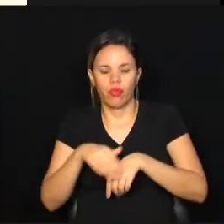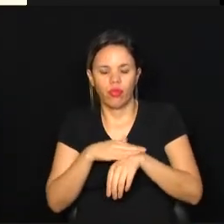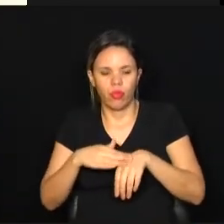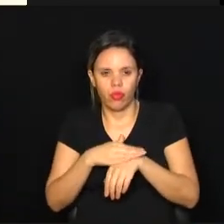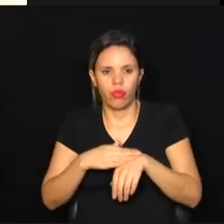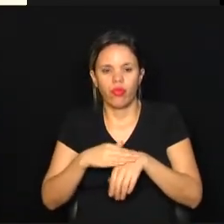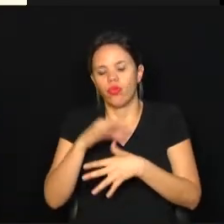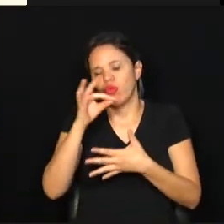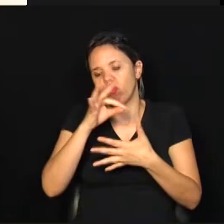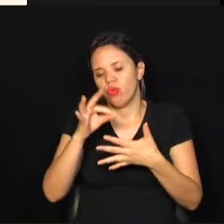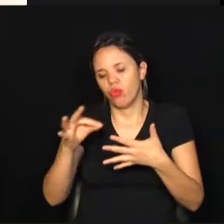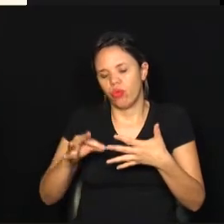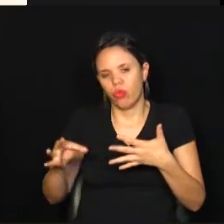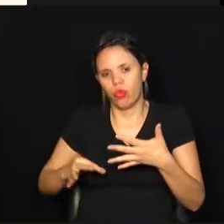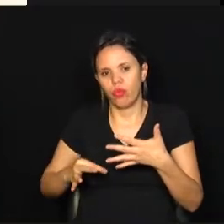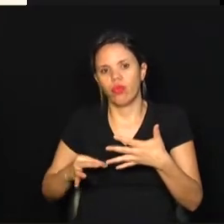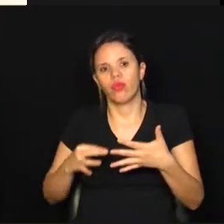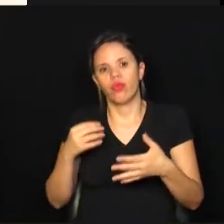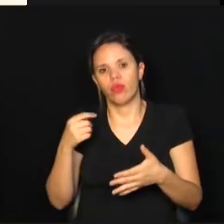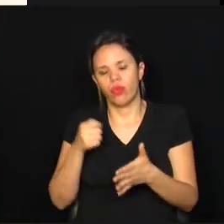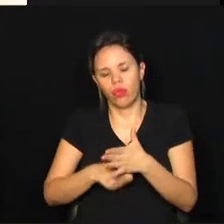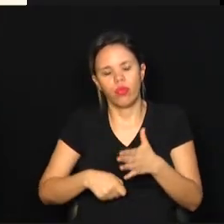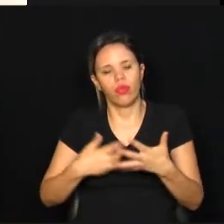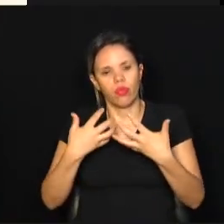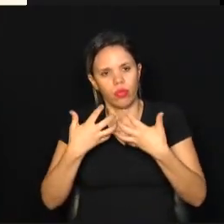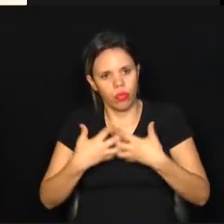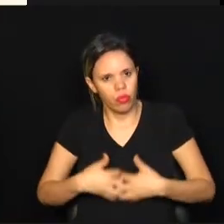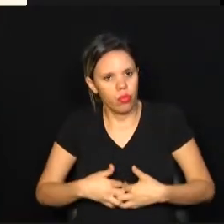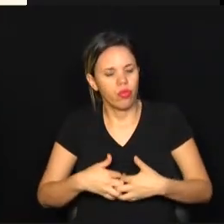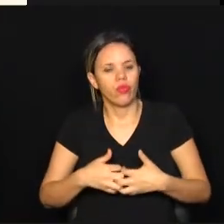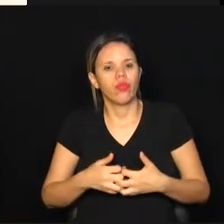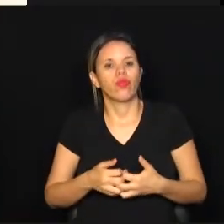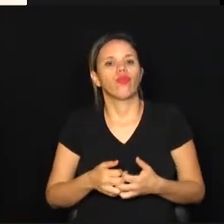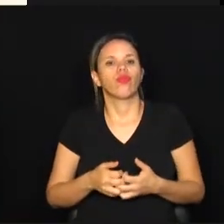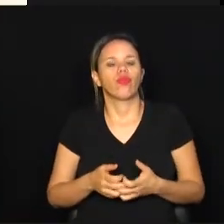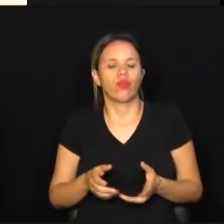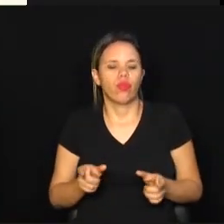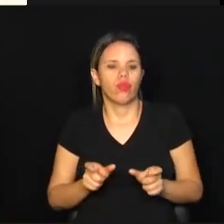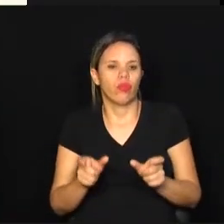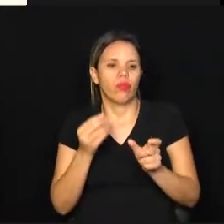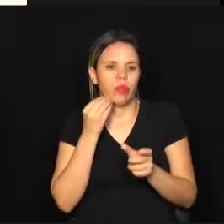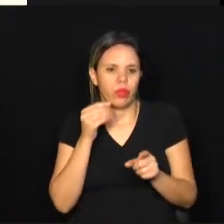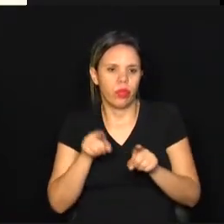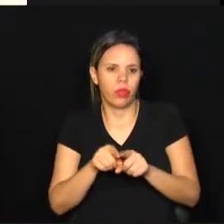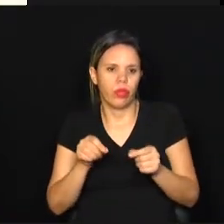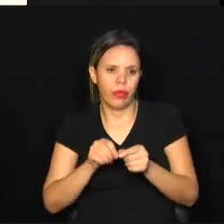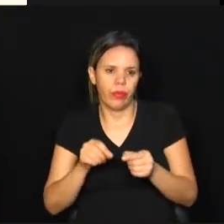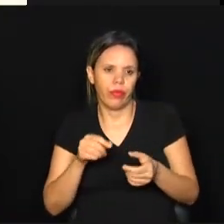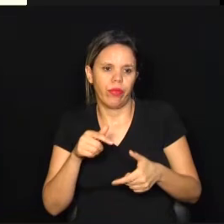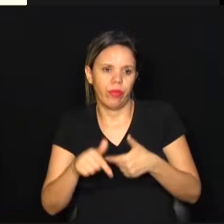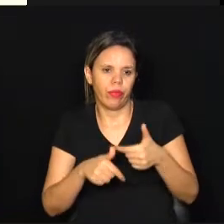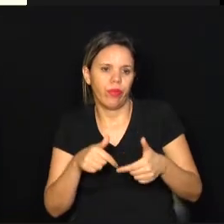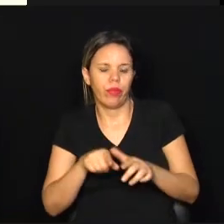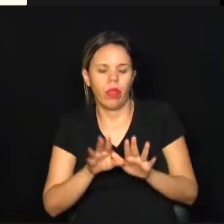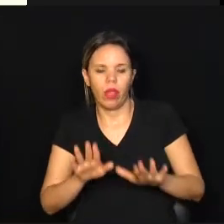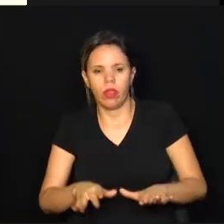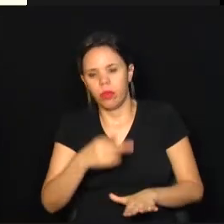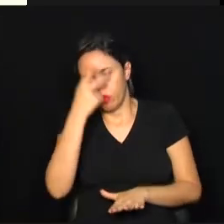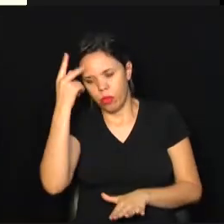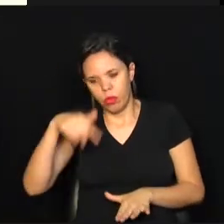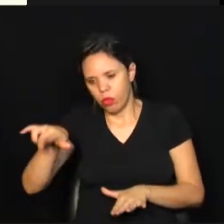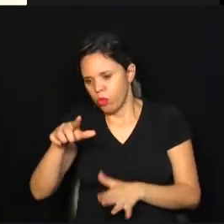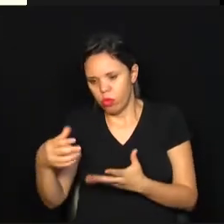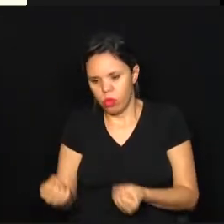cada eixo, porque o plano diretor foi discutido por eixos também. Então, assim, óbvio que às vezes fica a desejar para algumas